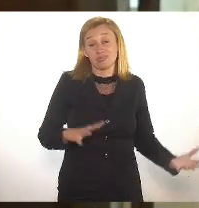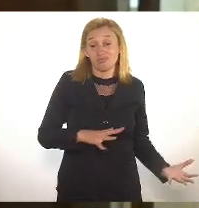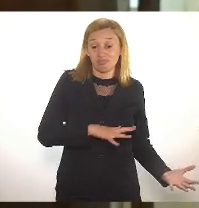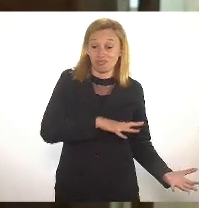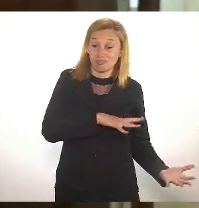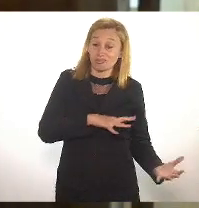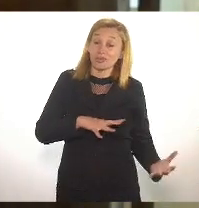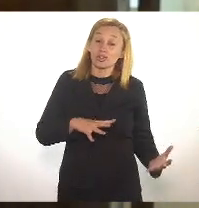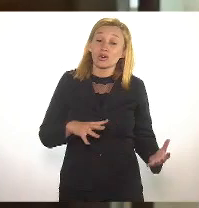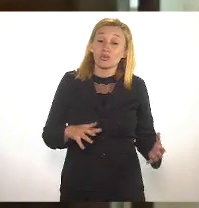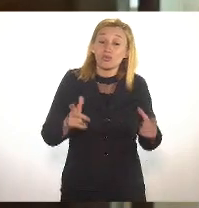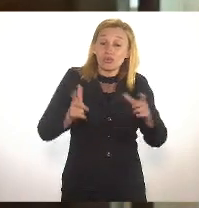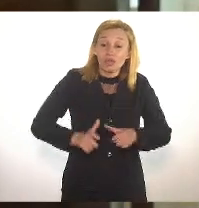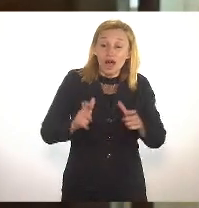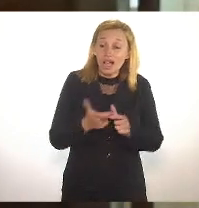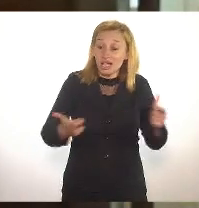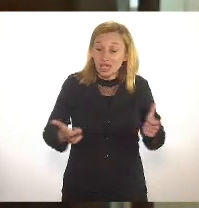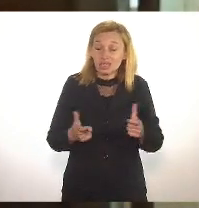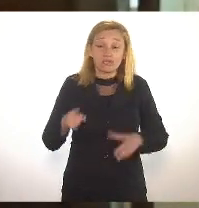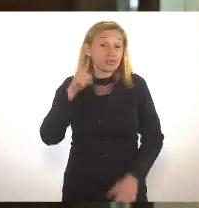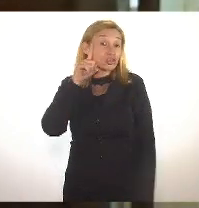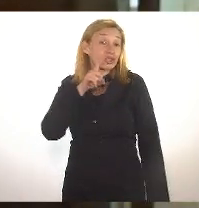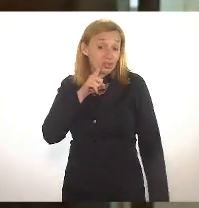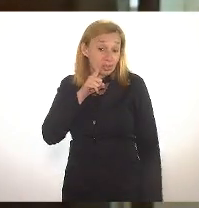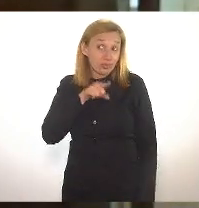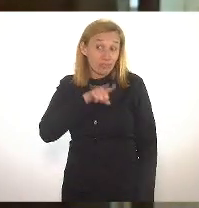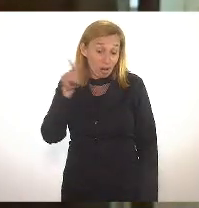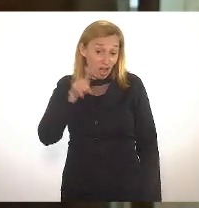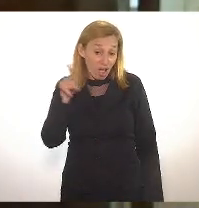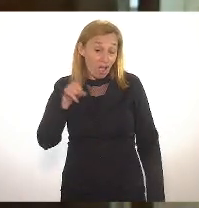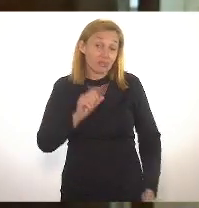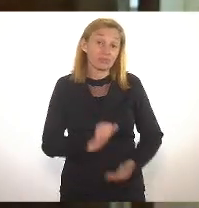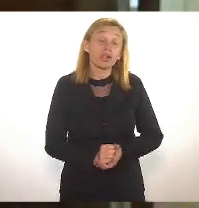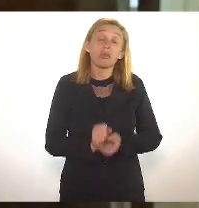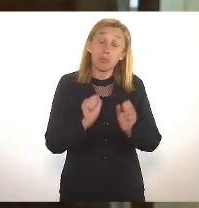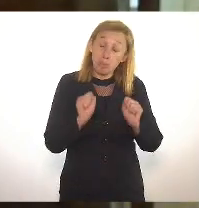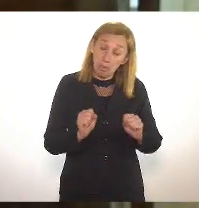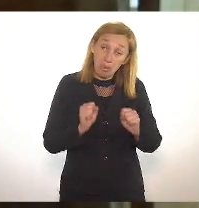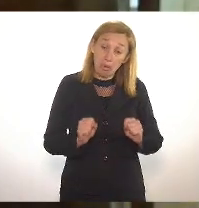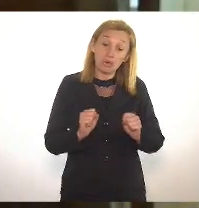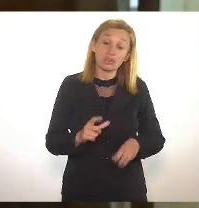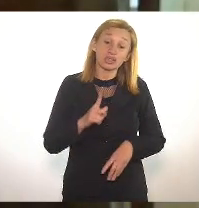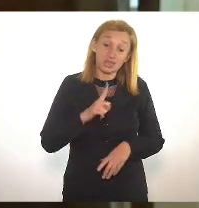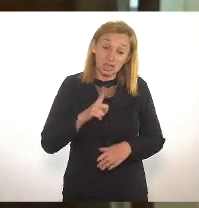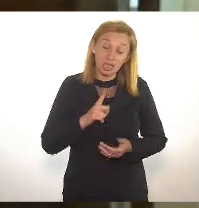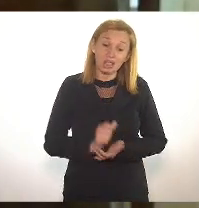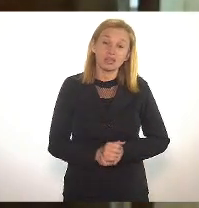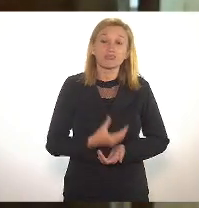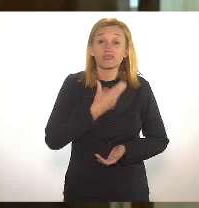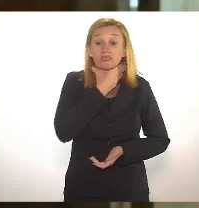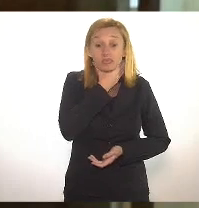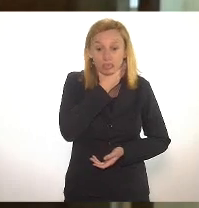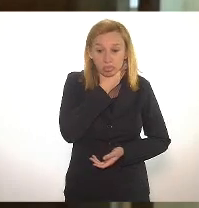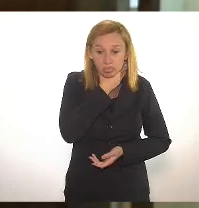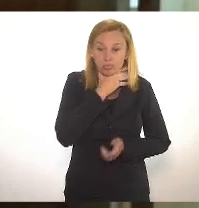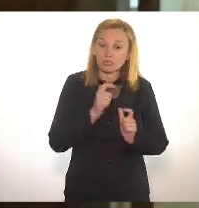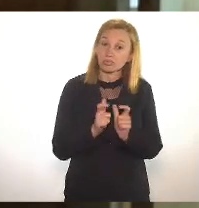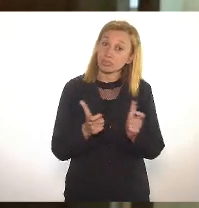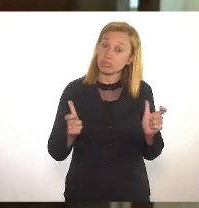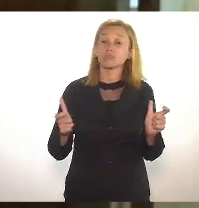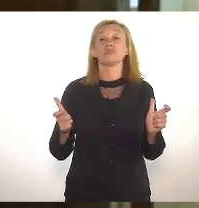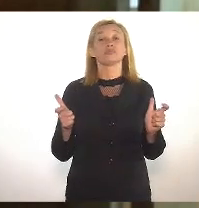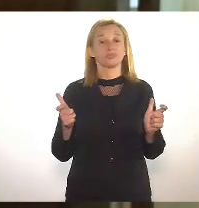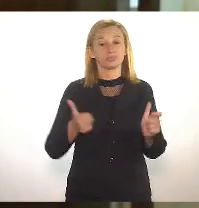Estados Unidos, é uma temeridade e pode gerar uma grande crise na maior